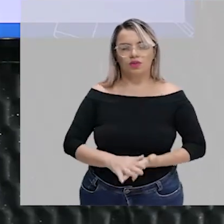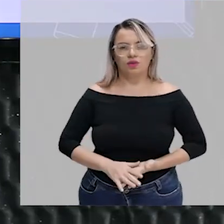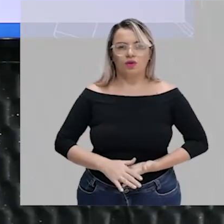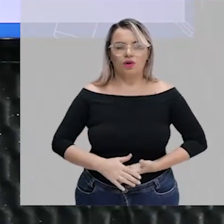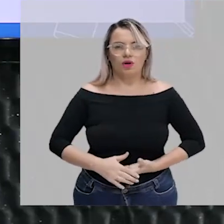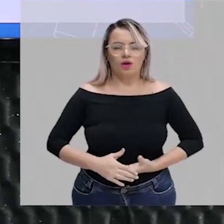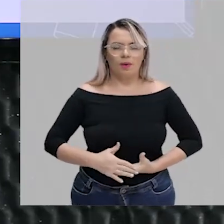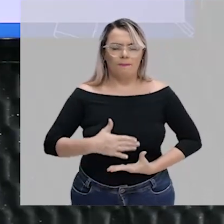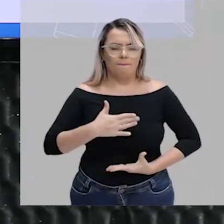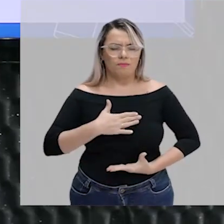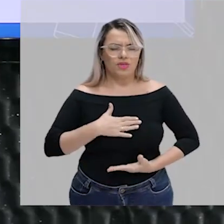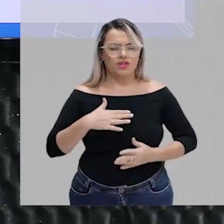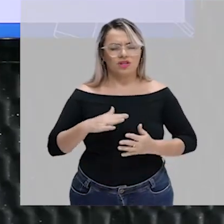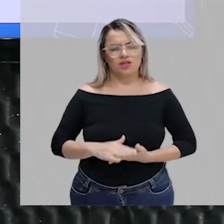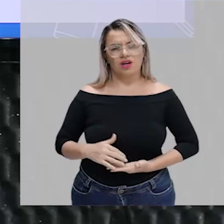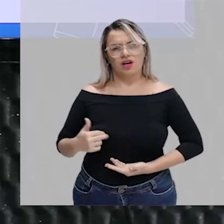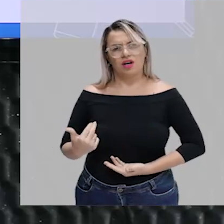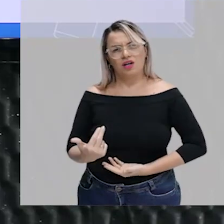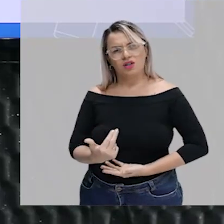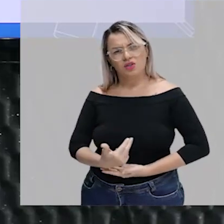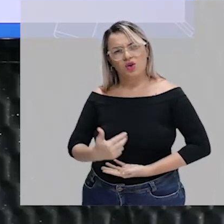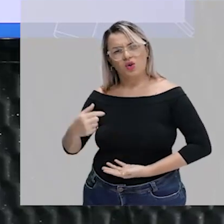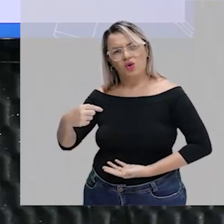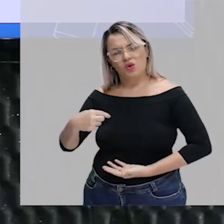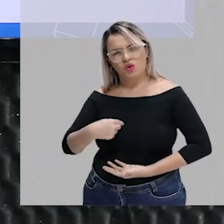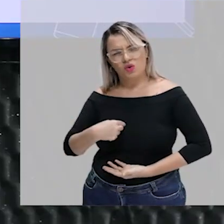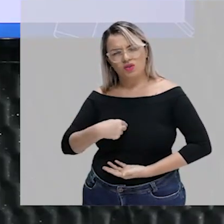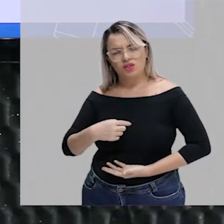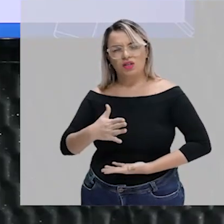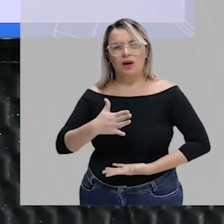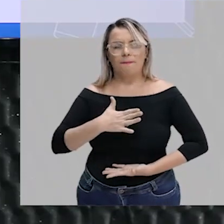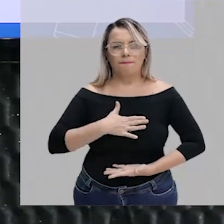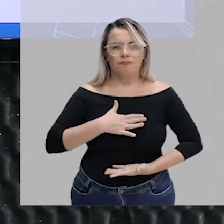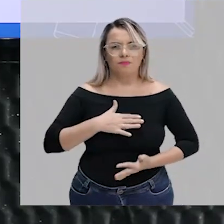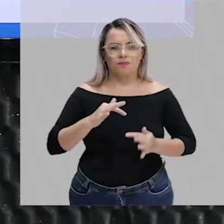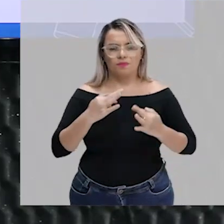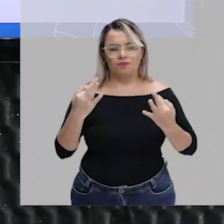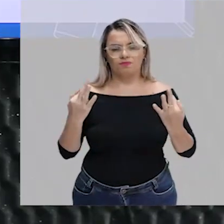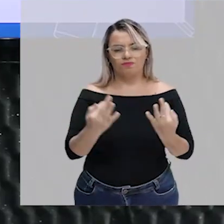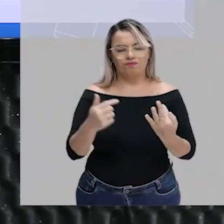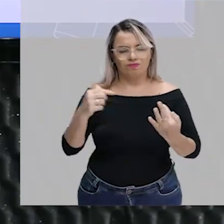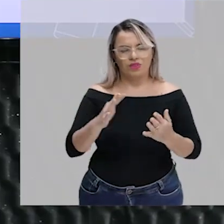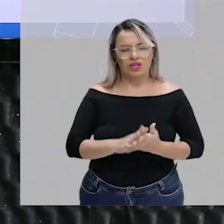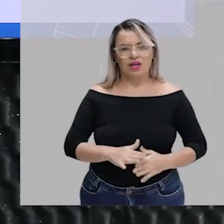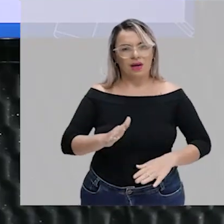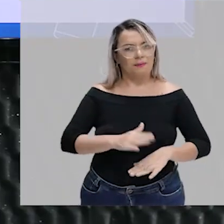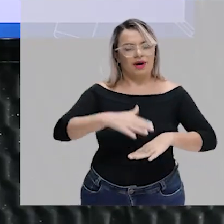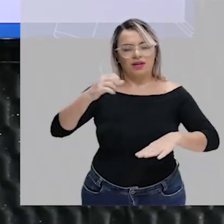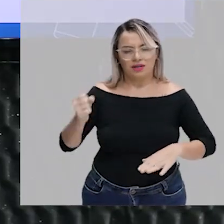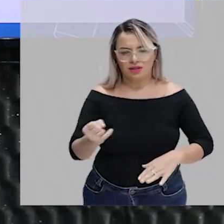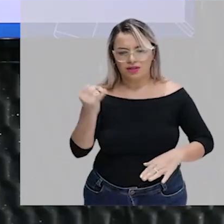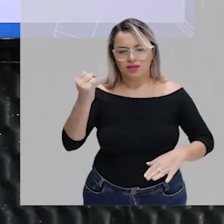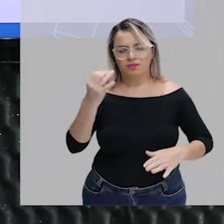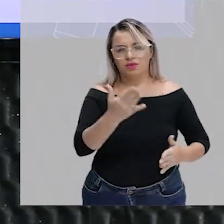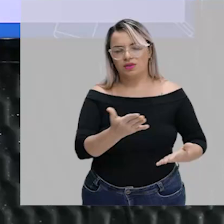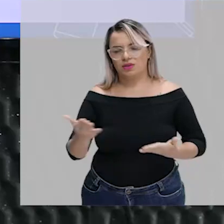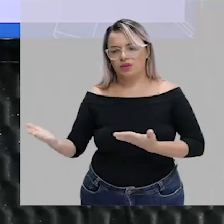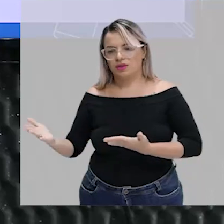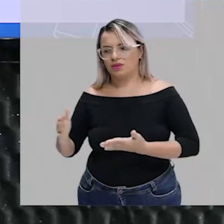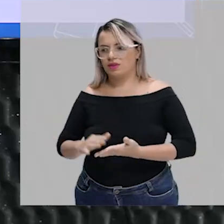privadas, familiares, pessoais, afetivas, muitas vezes elas estão acima daquilo que deveria ser